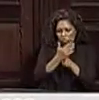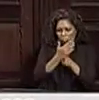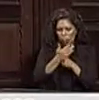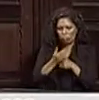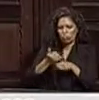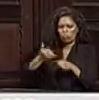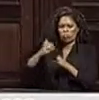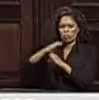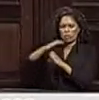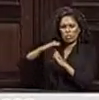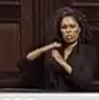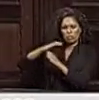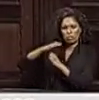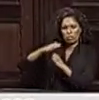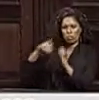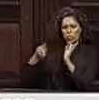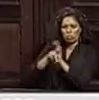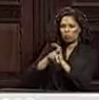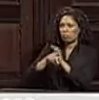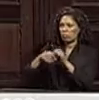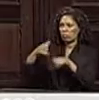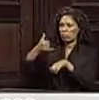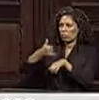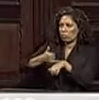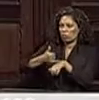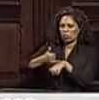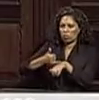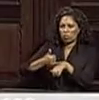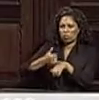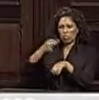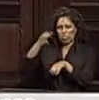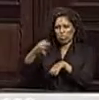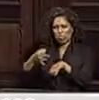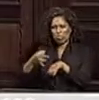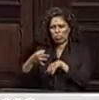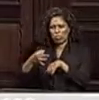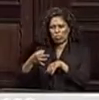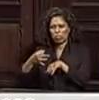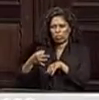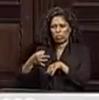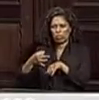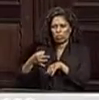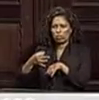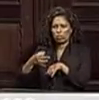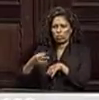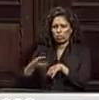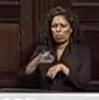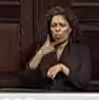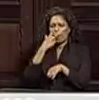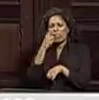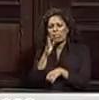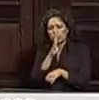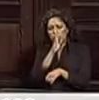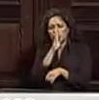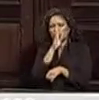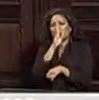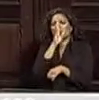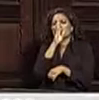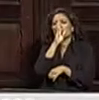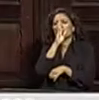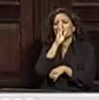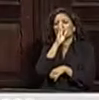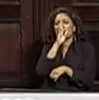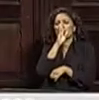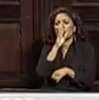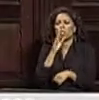boicotes e ataques que estamos seguidamente sofrendo do governo Temer e o silêncio cúmplice do governo